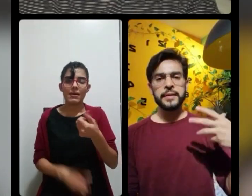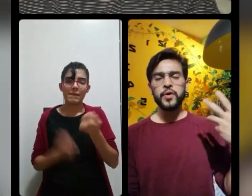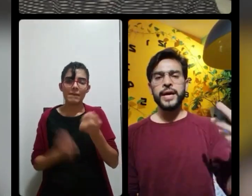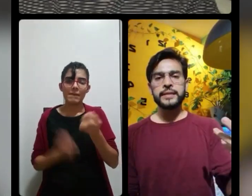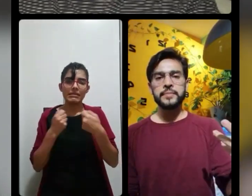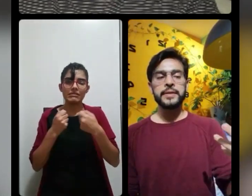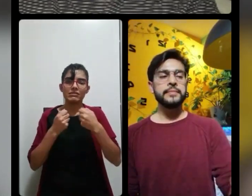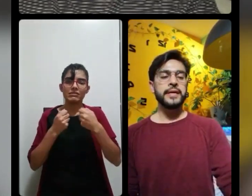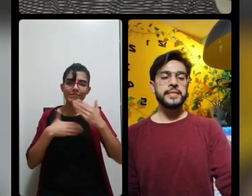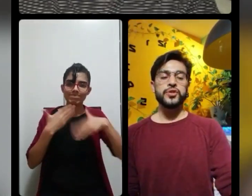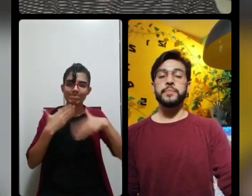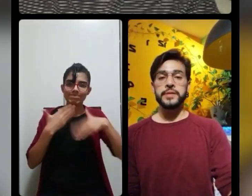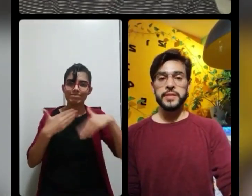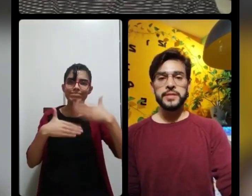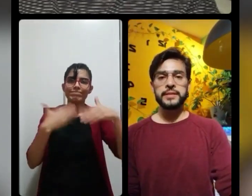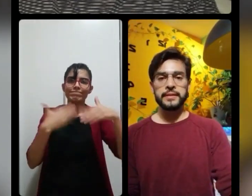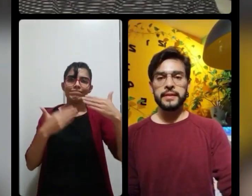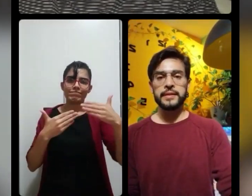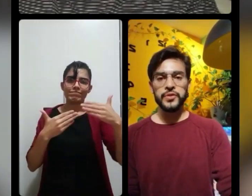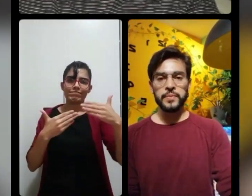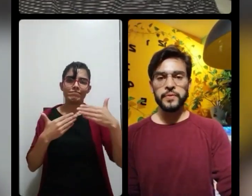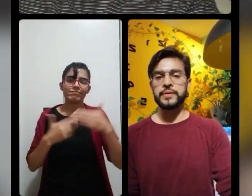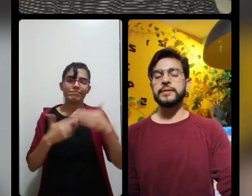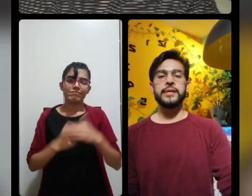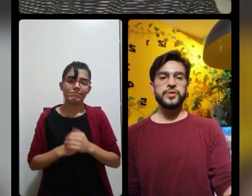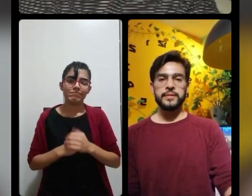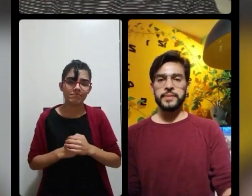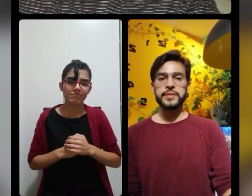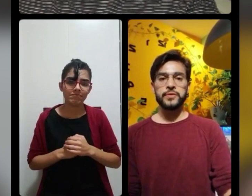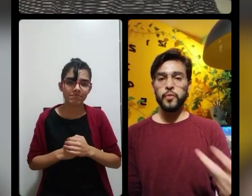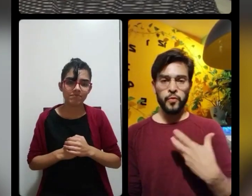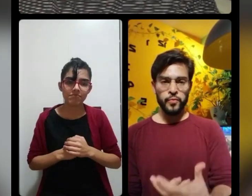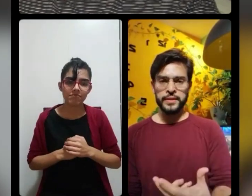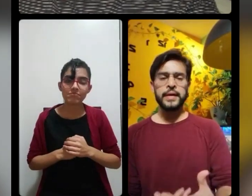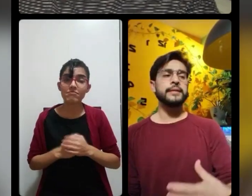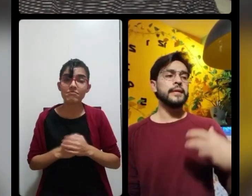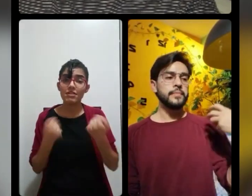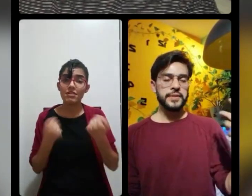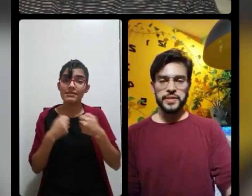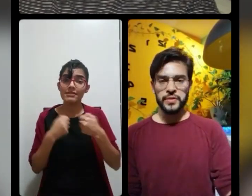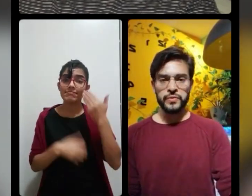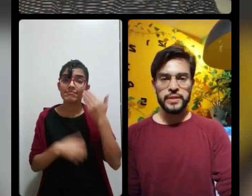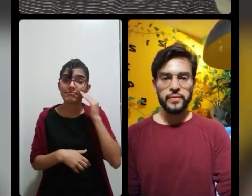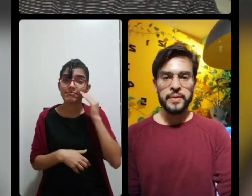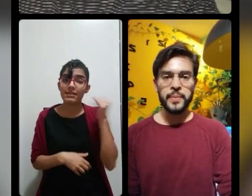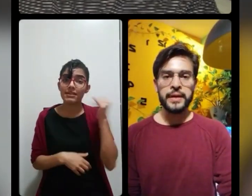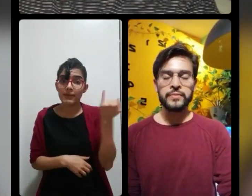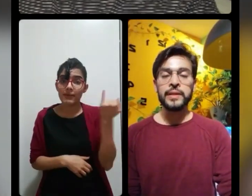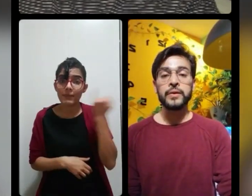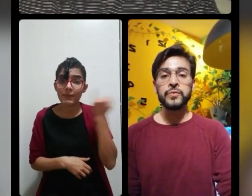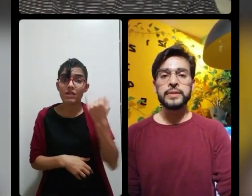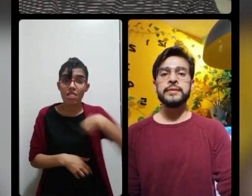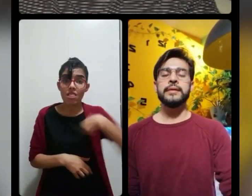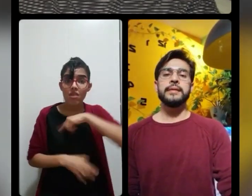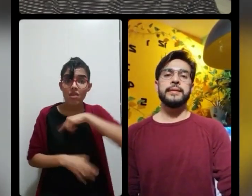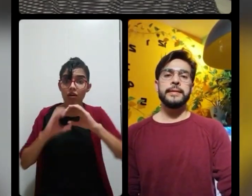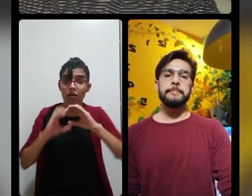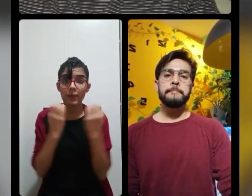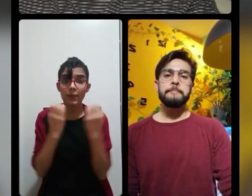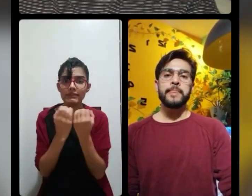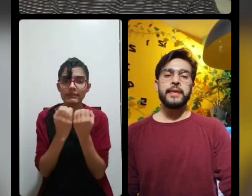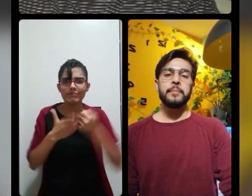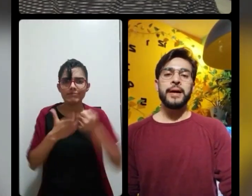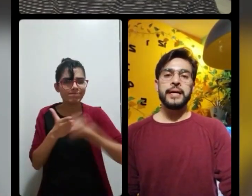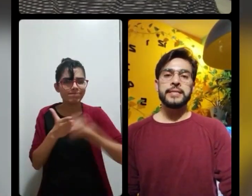absolutamente. Isso vai demorar também, mas a gente precisa entender que isso é importante e a gente, como comunidade, precisa continuar empenhado na luta,